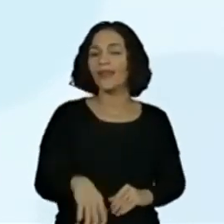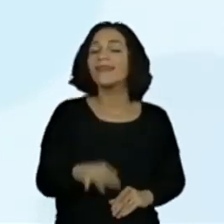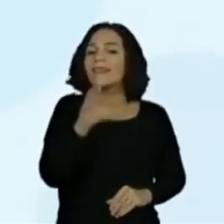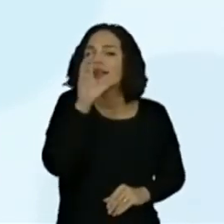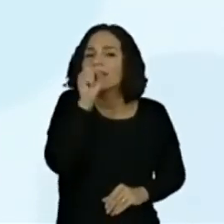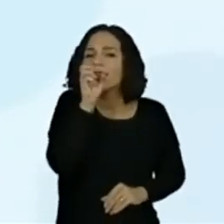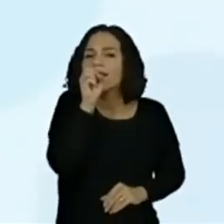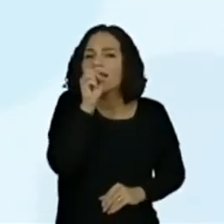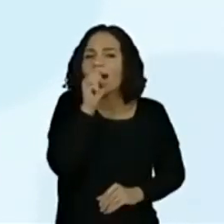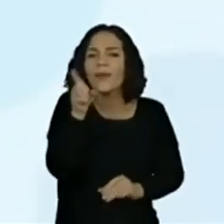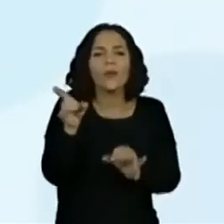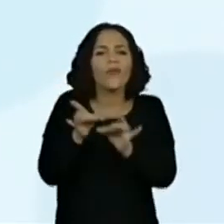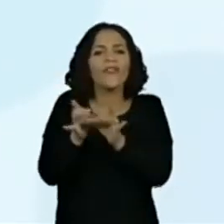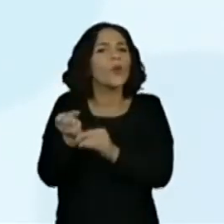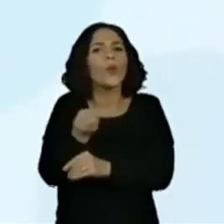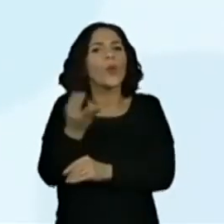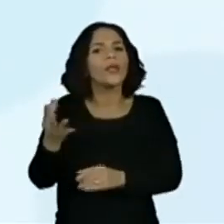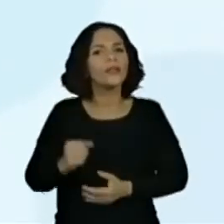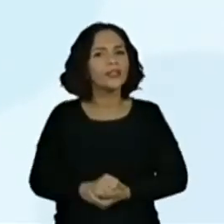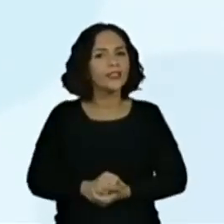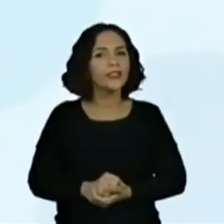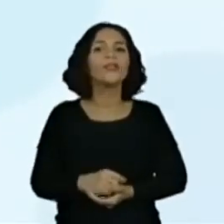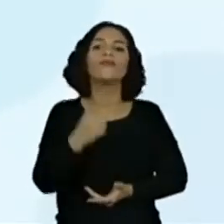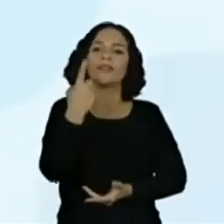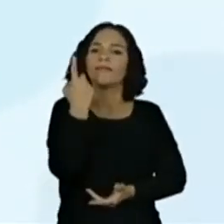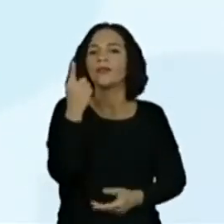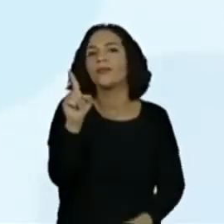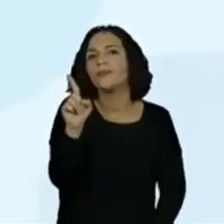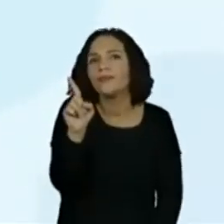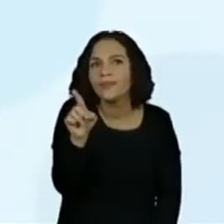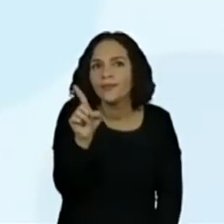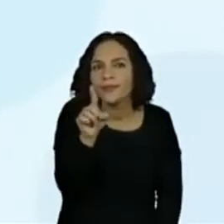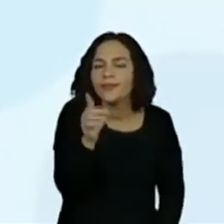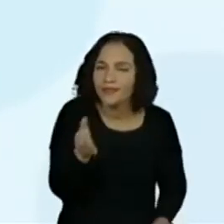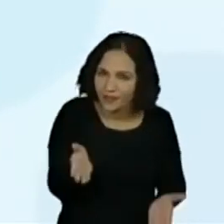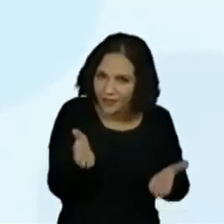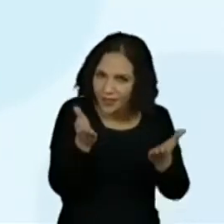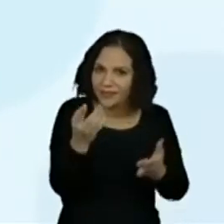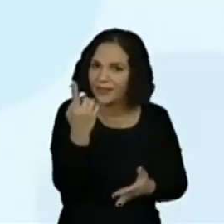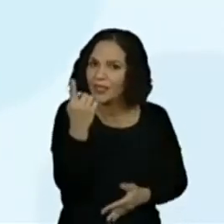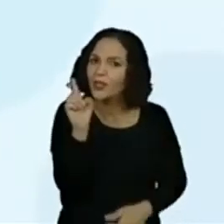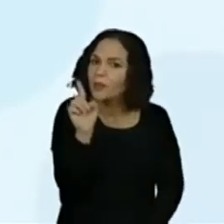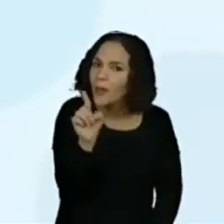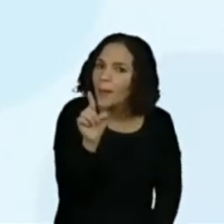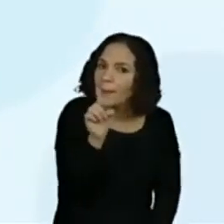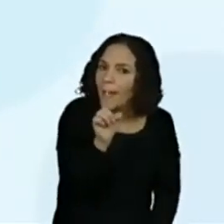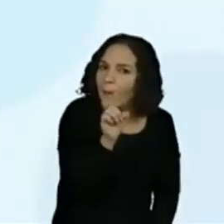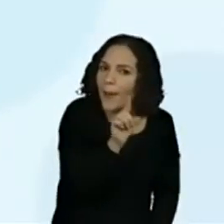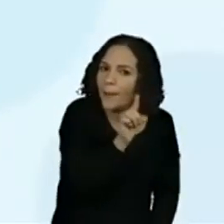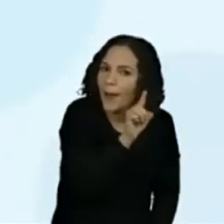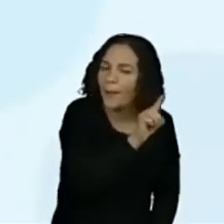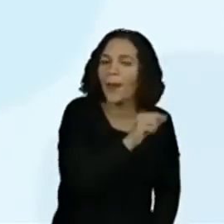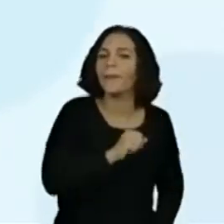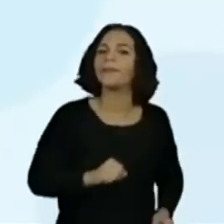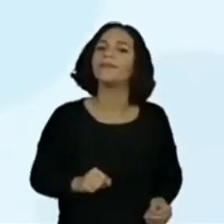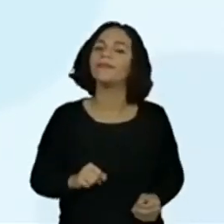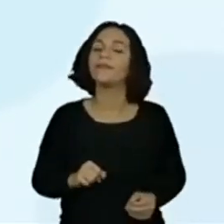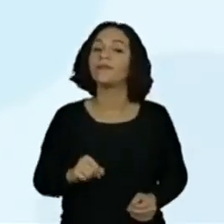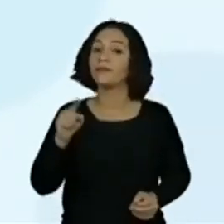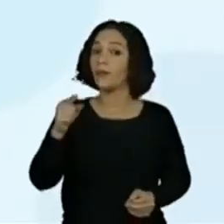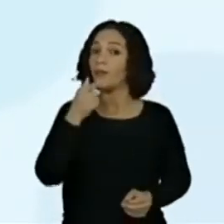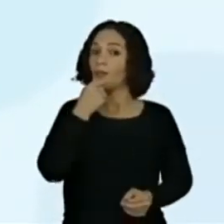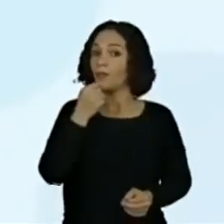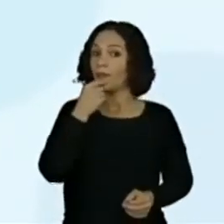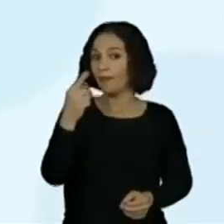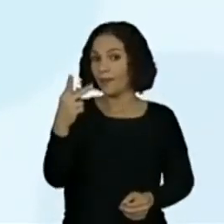no sábado? Agora vocês vão ter que colocar o dedinho aí, ó. Quantos balões o senhor